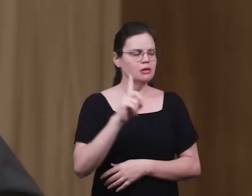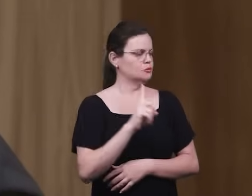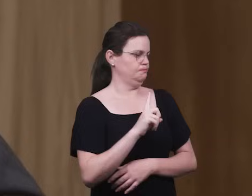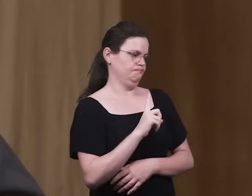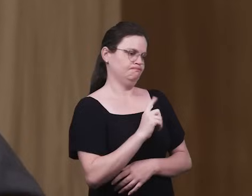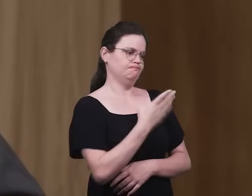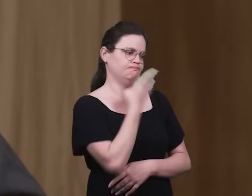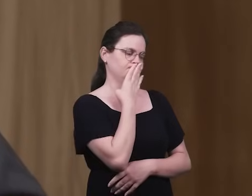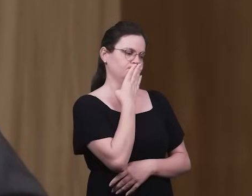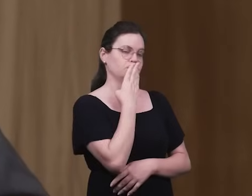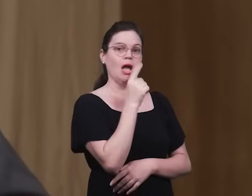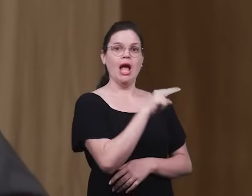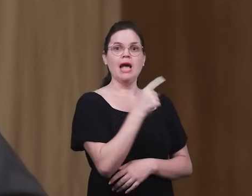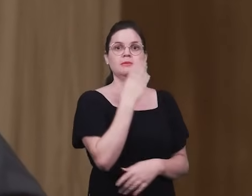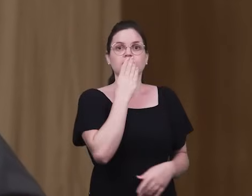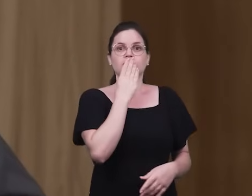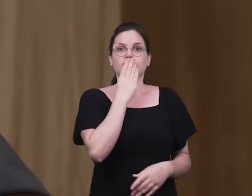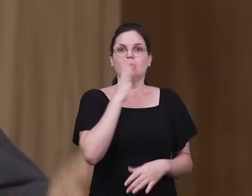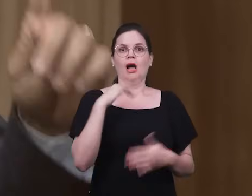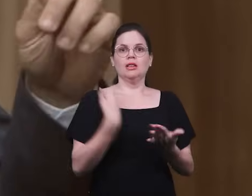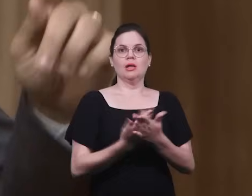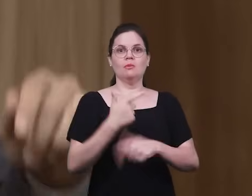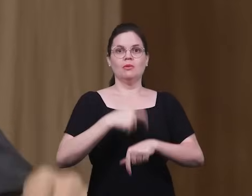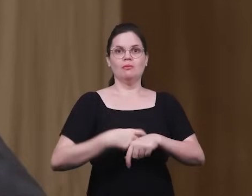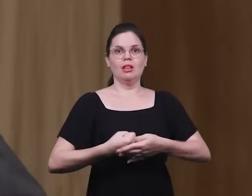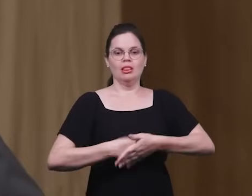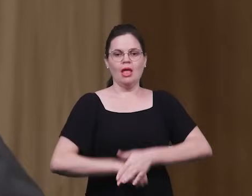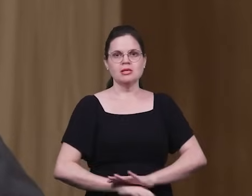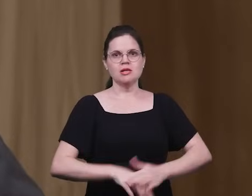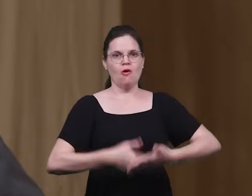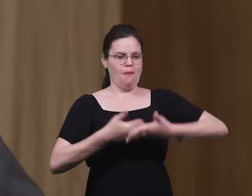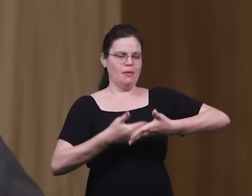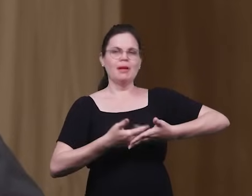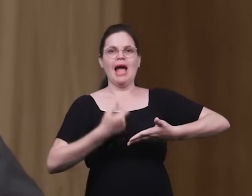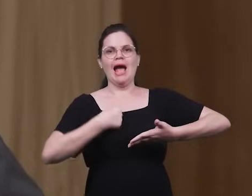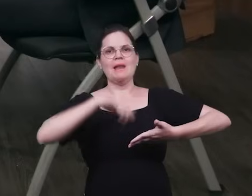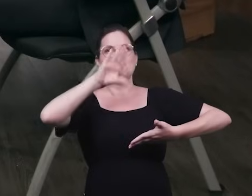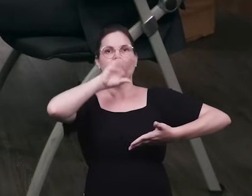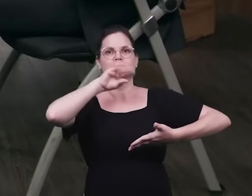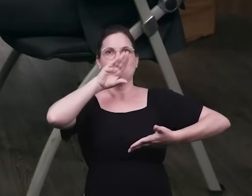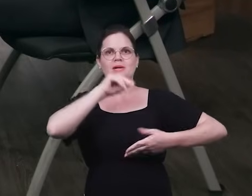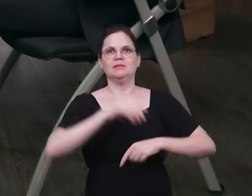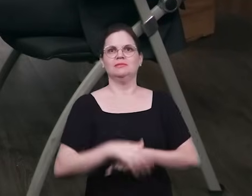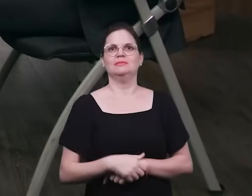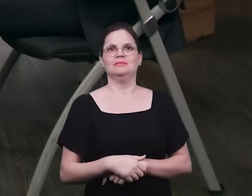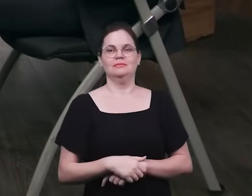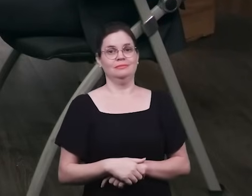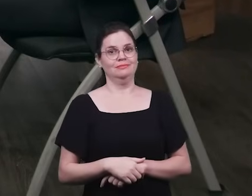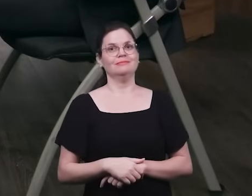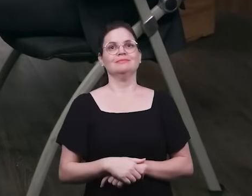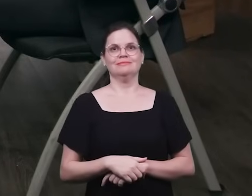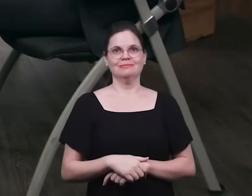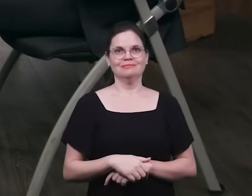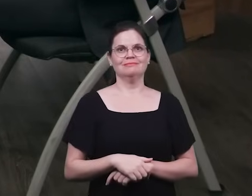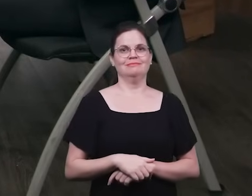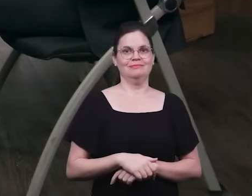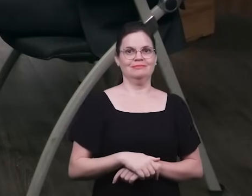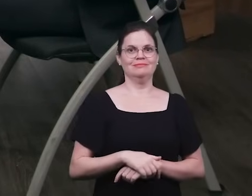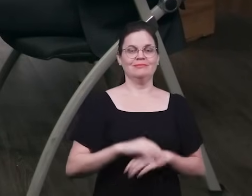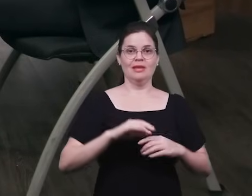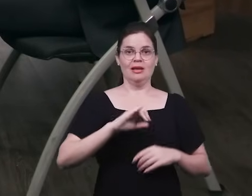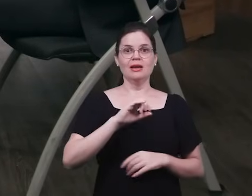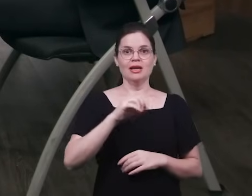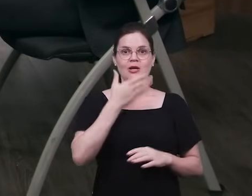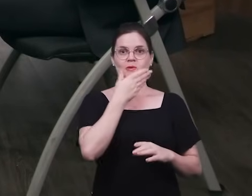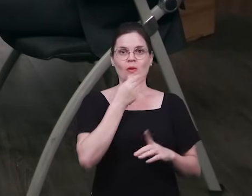vida para que nós possamos ouvir a voz do Espírito Santo é o homem se calar Zacarias diz CCE toda a terra muito bom É verdade o